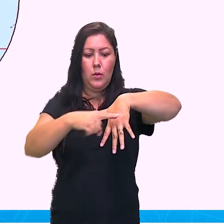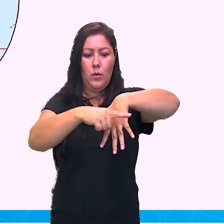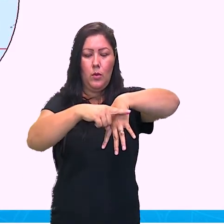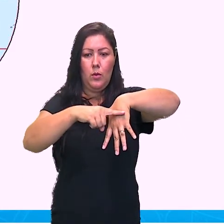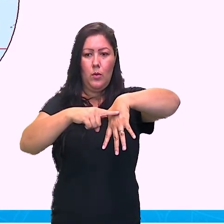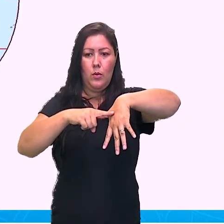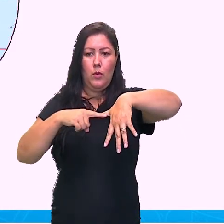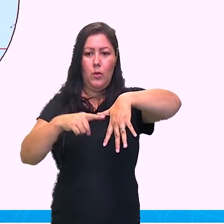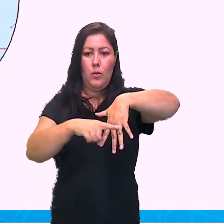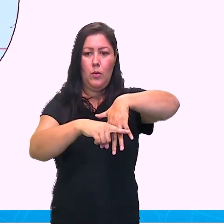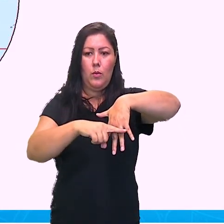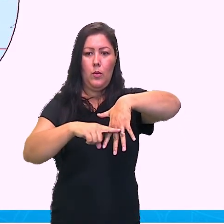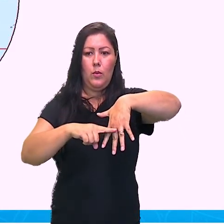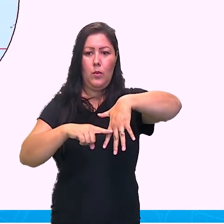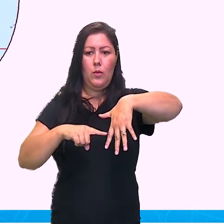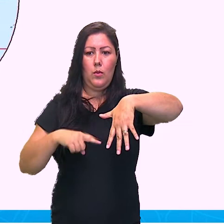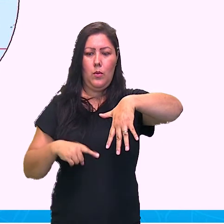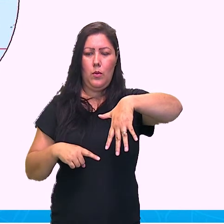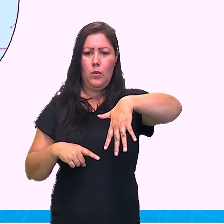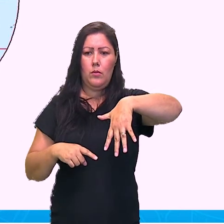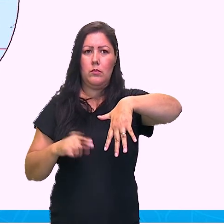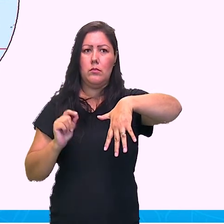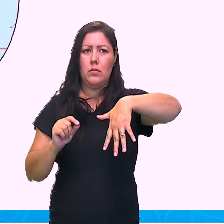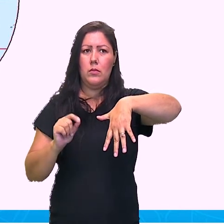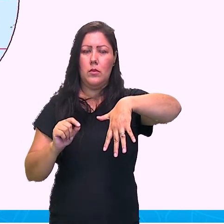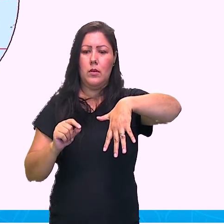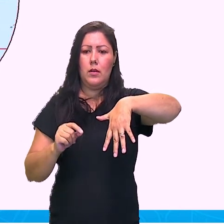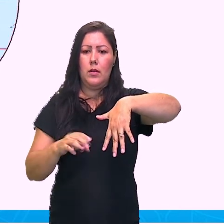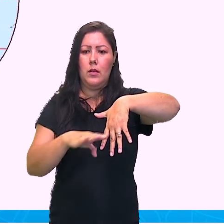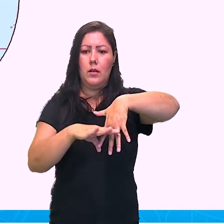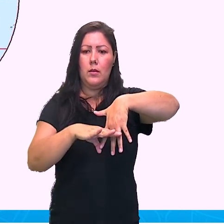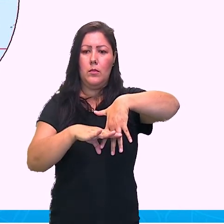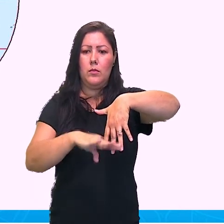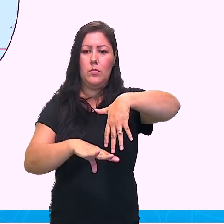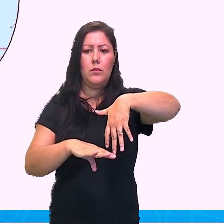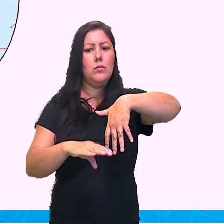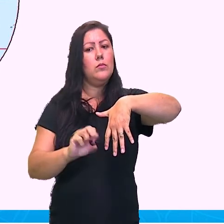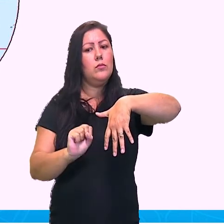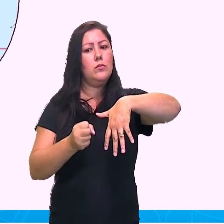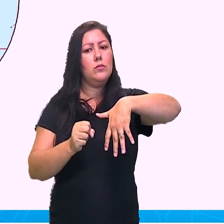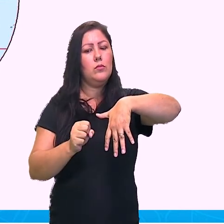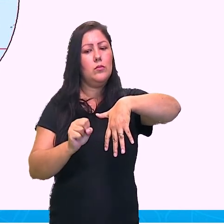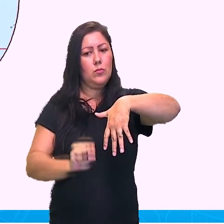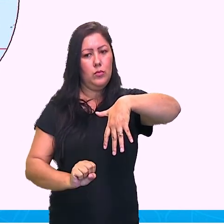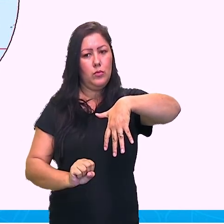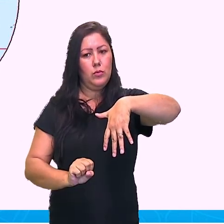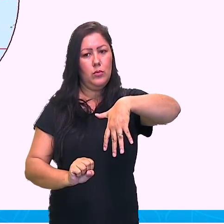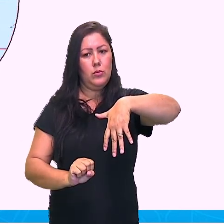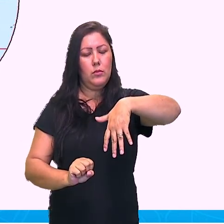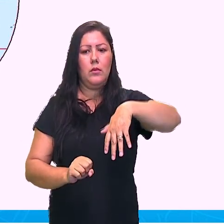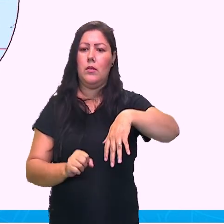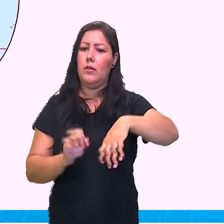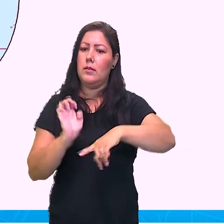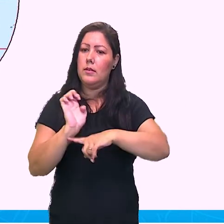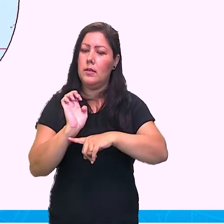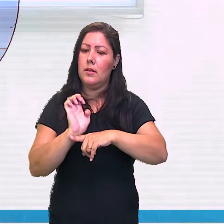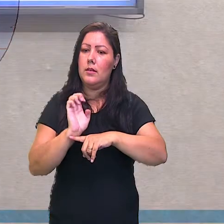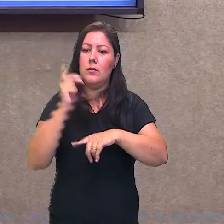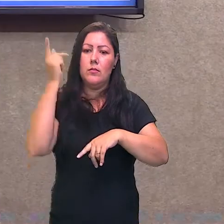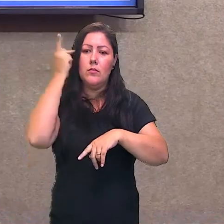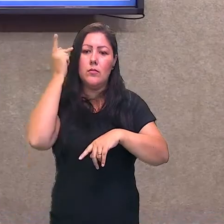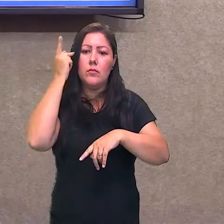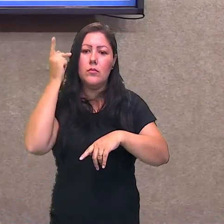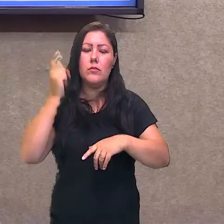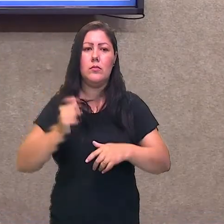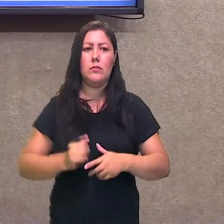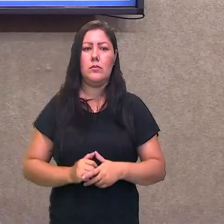no sul da região sudeste. Ela passa no sul do estado de São Paulo. E quando ela passa no sul